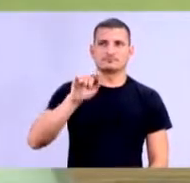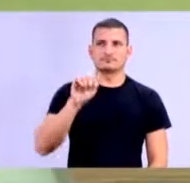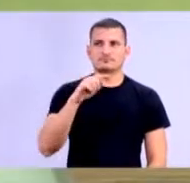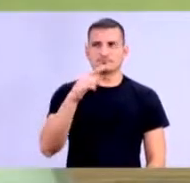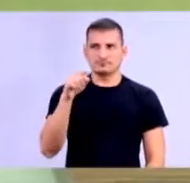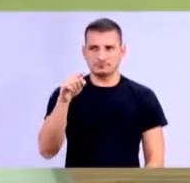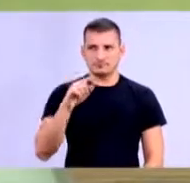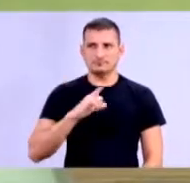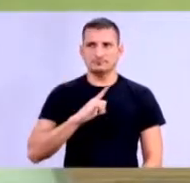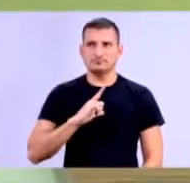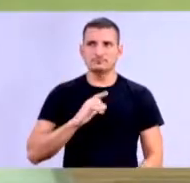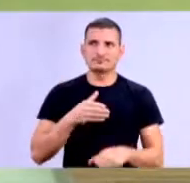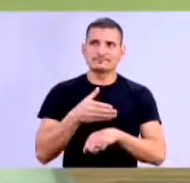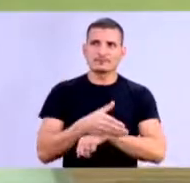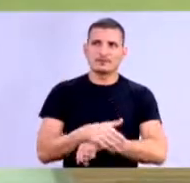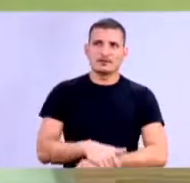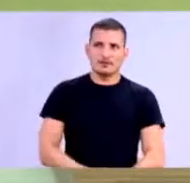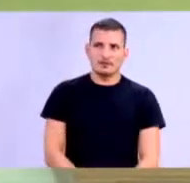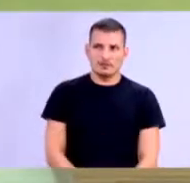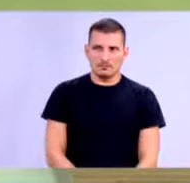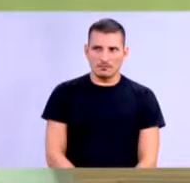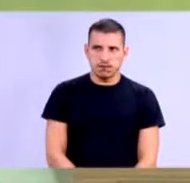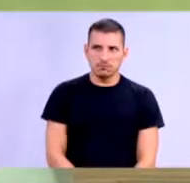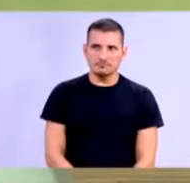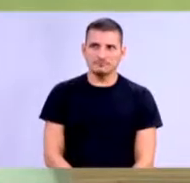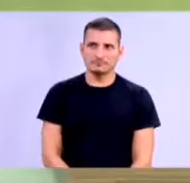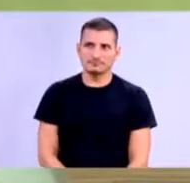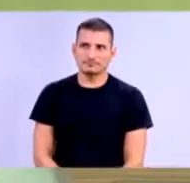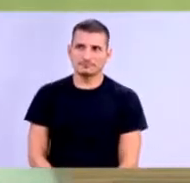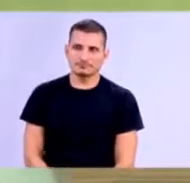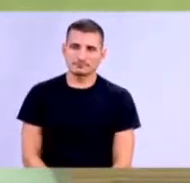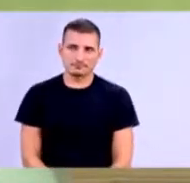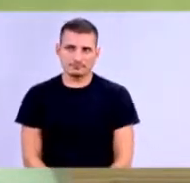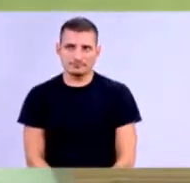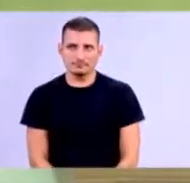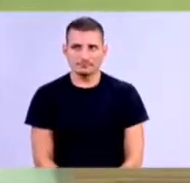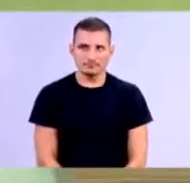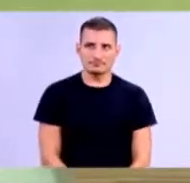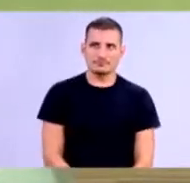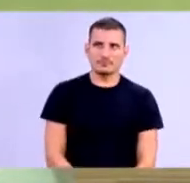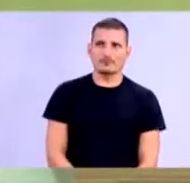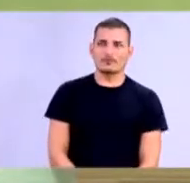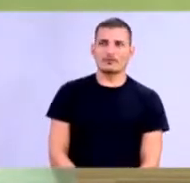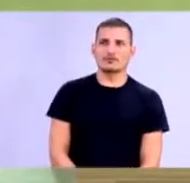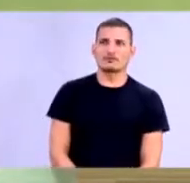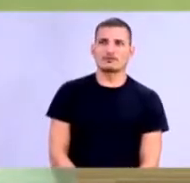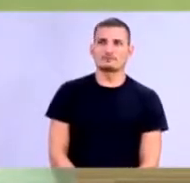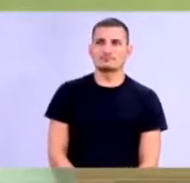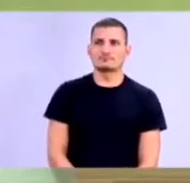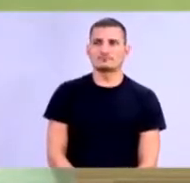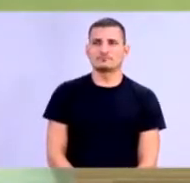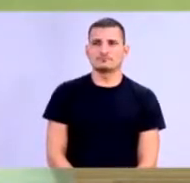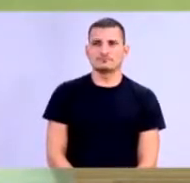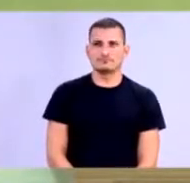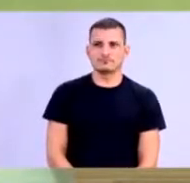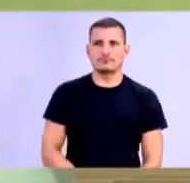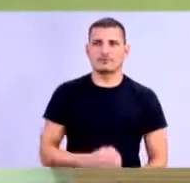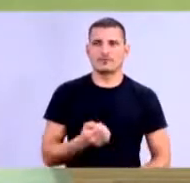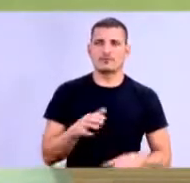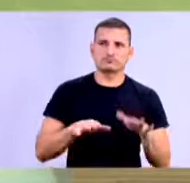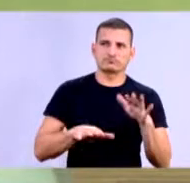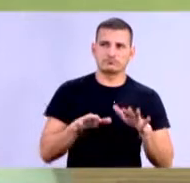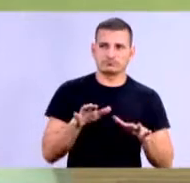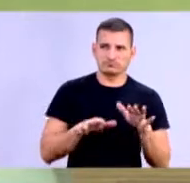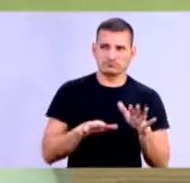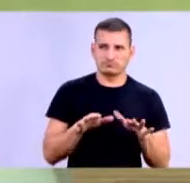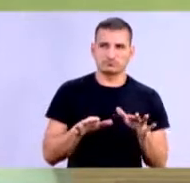segunda pergunta, que ele fala que são meios ou maneiras utilizados para adquirir o conhecimento. Então, dependendo da forma que